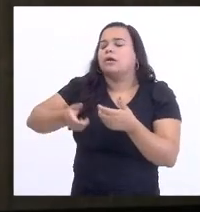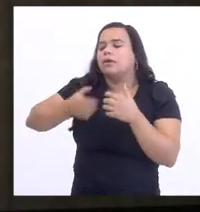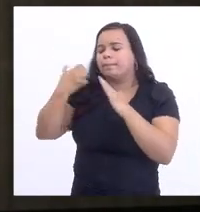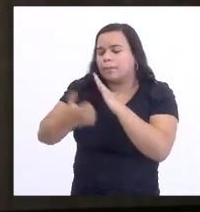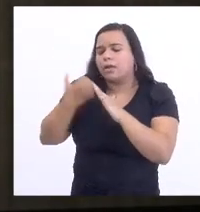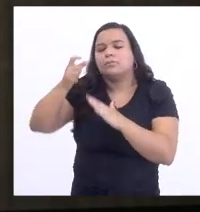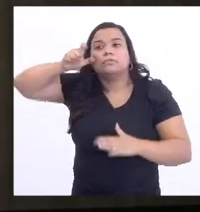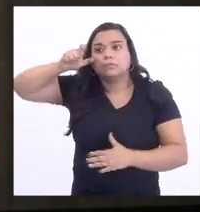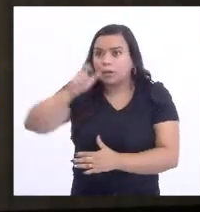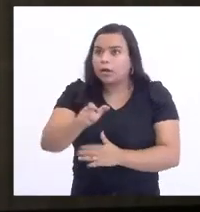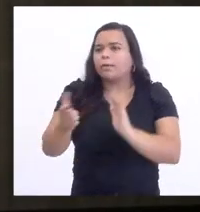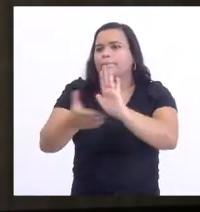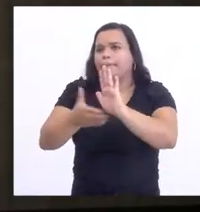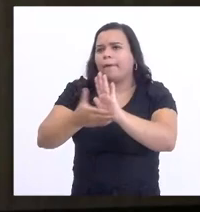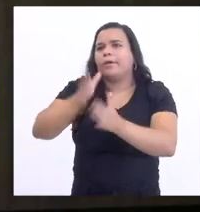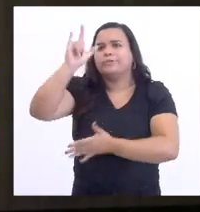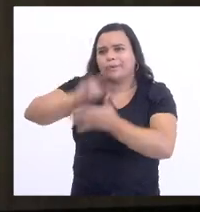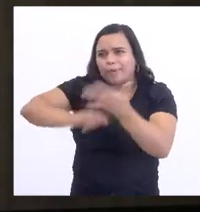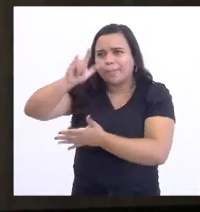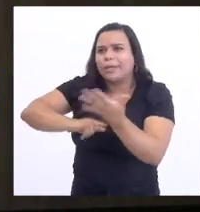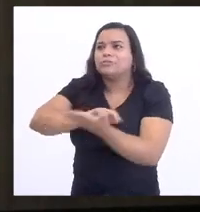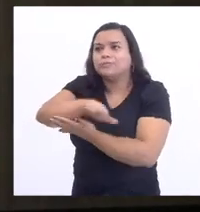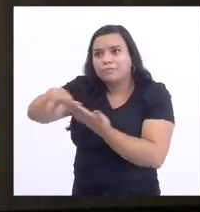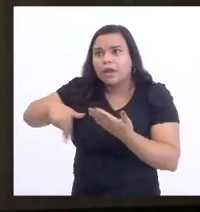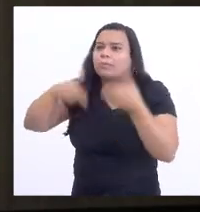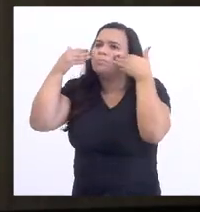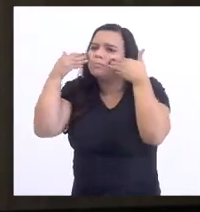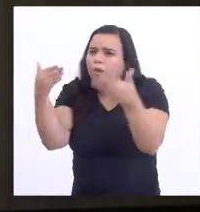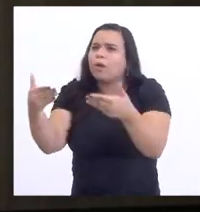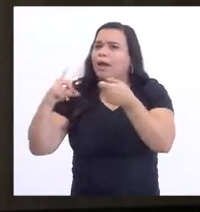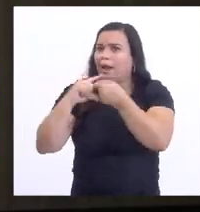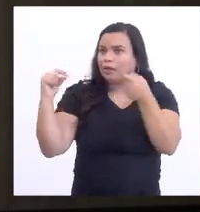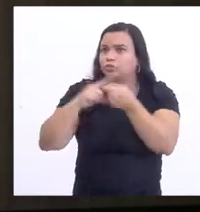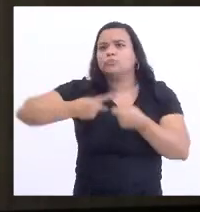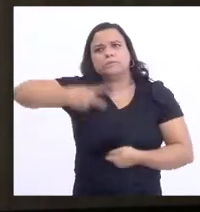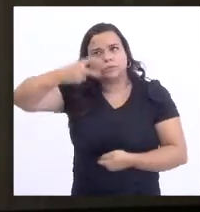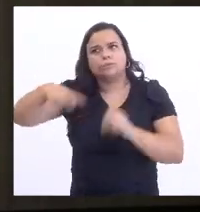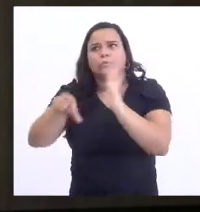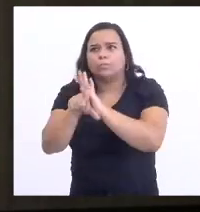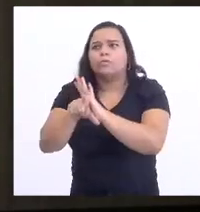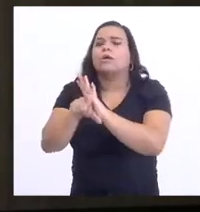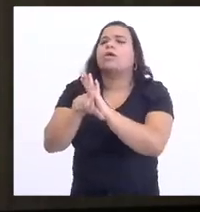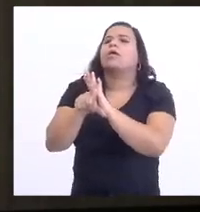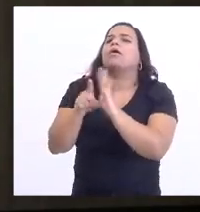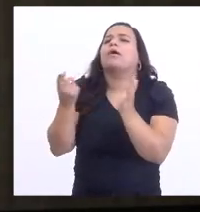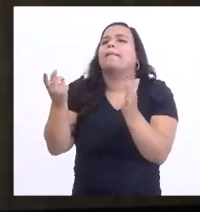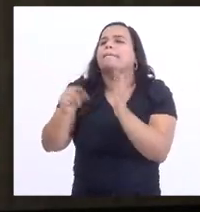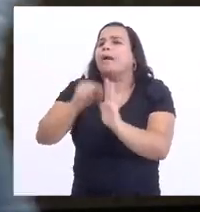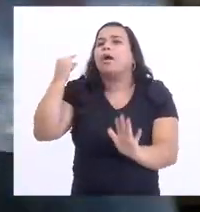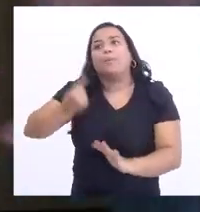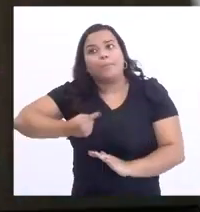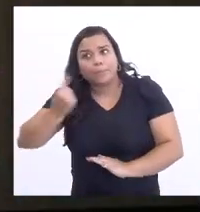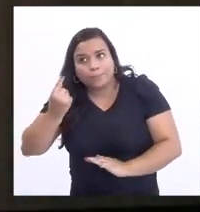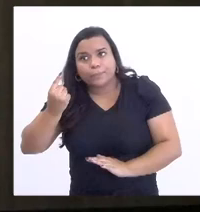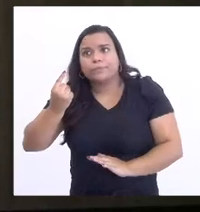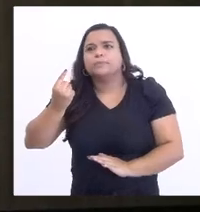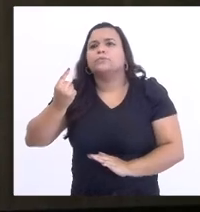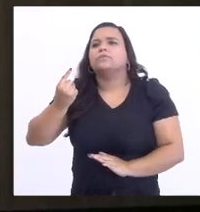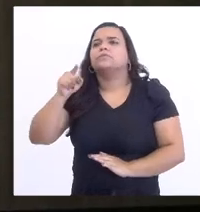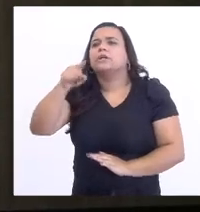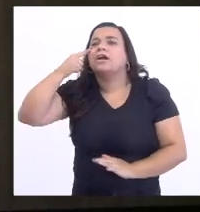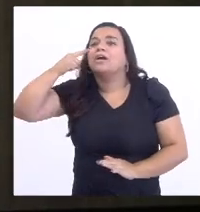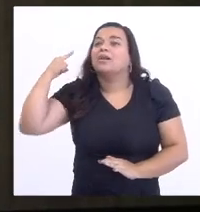apresentação dos documentos previstos no artigo 2º desta lei. Parágrafo único, a certificação